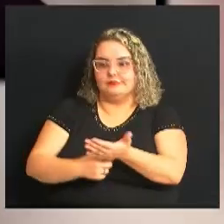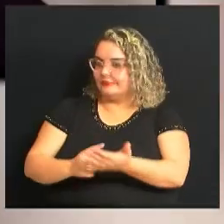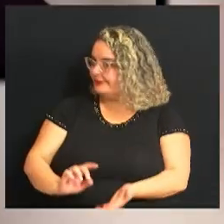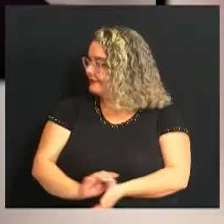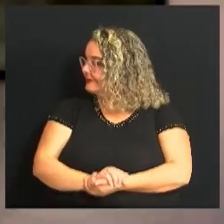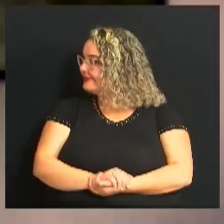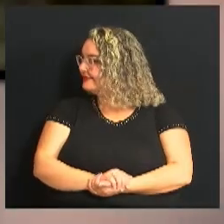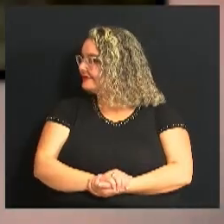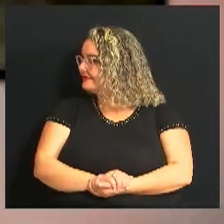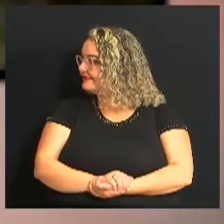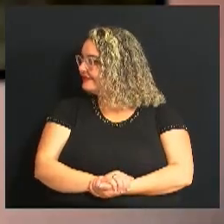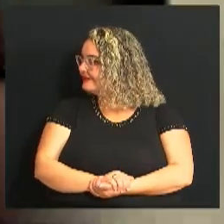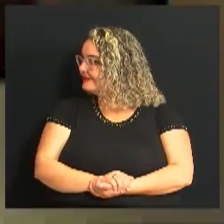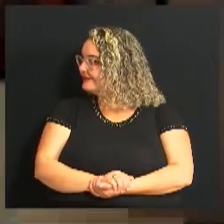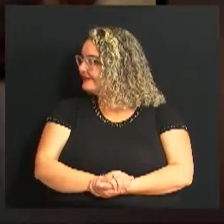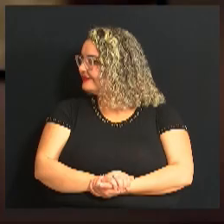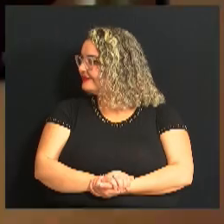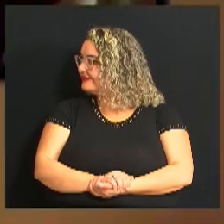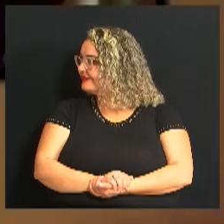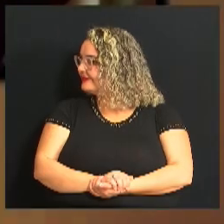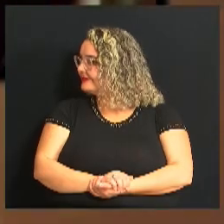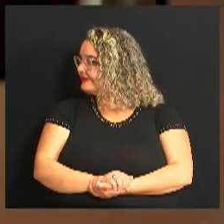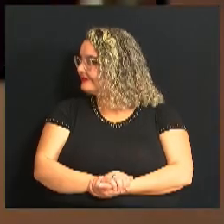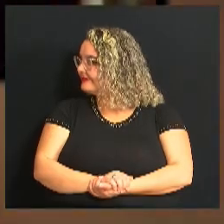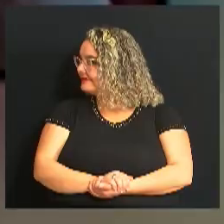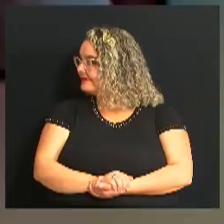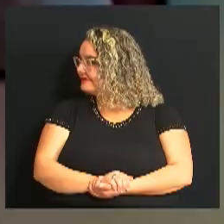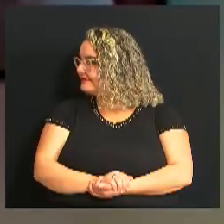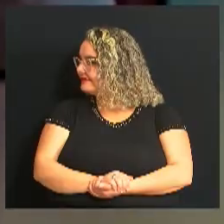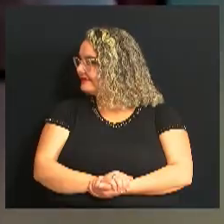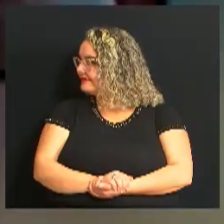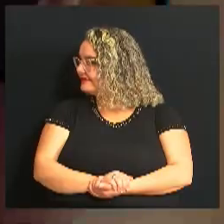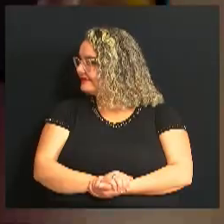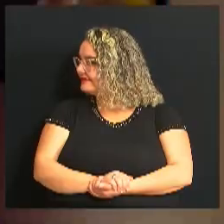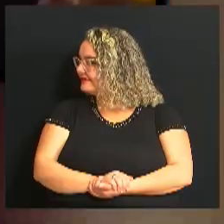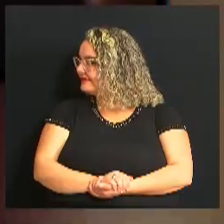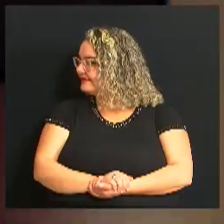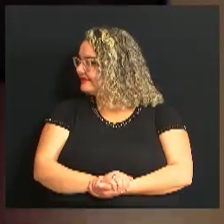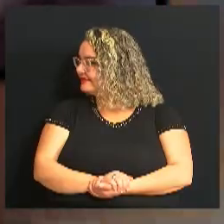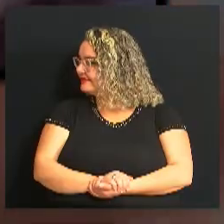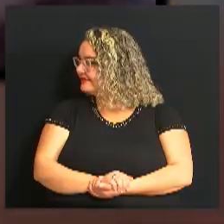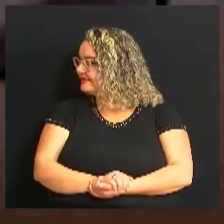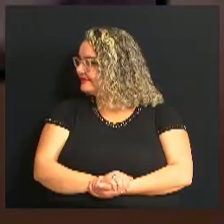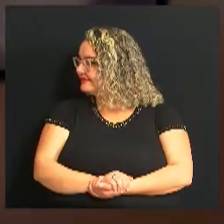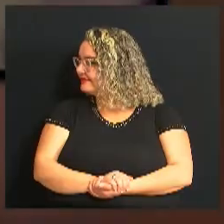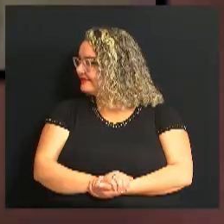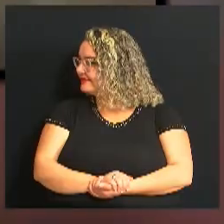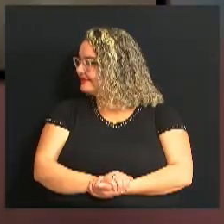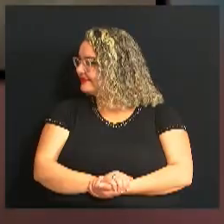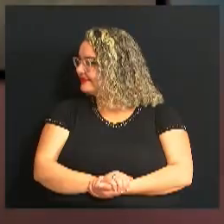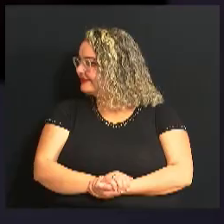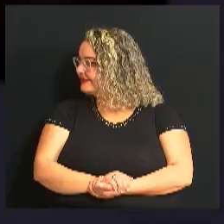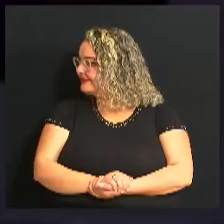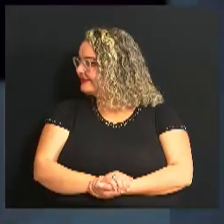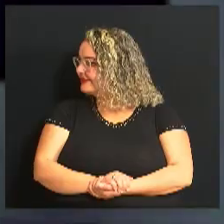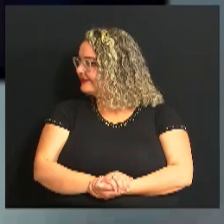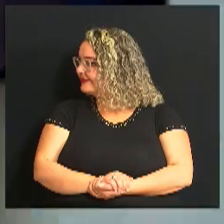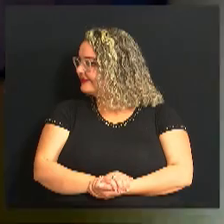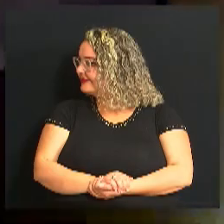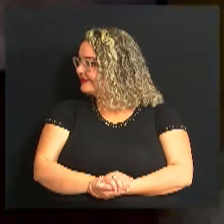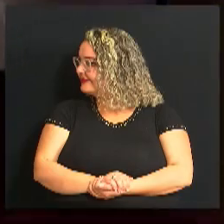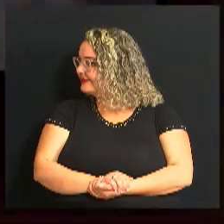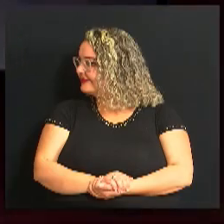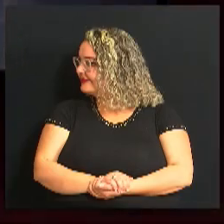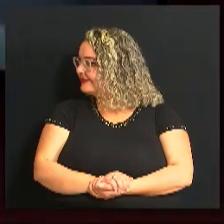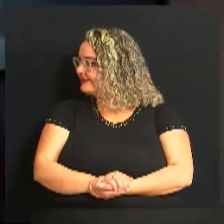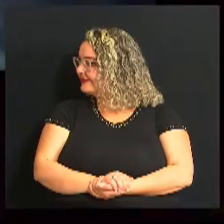good. Here you go. It's not for the faint of heart. This is not his first rodeo. Okay, let's go. Let's go. Can we get something a little